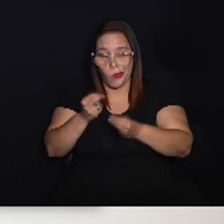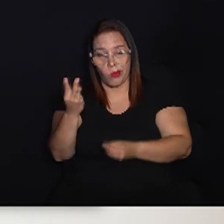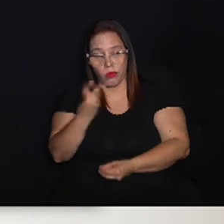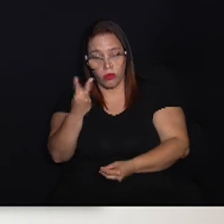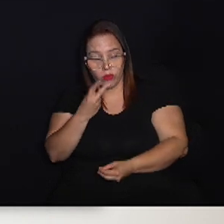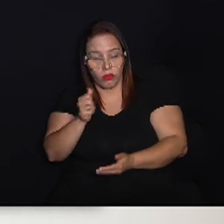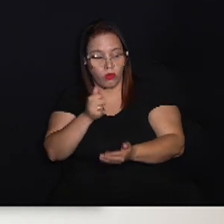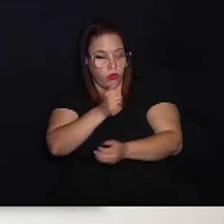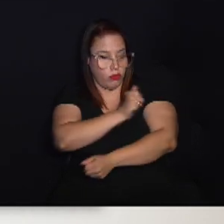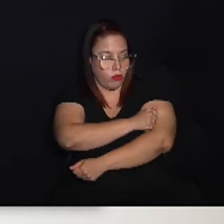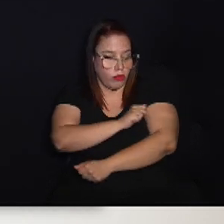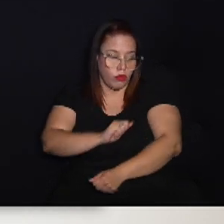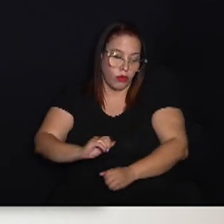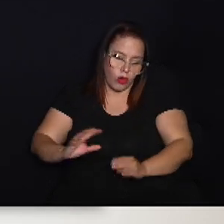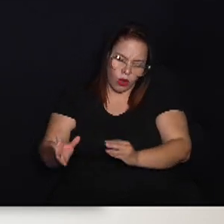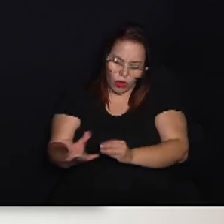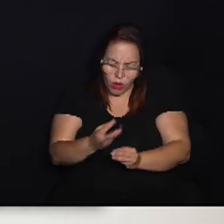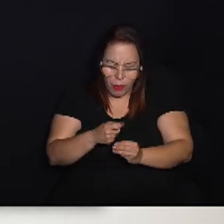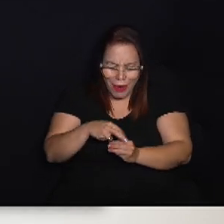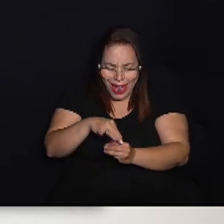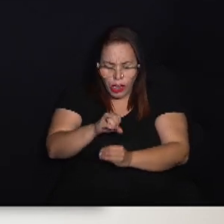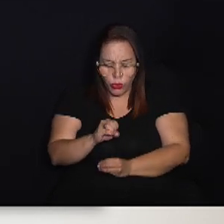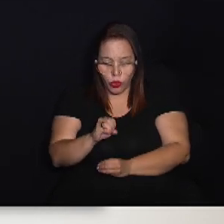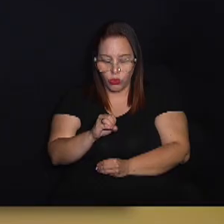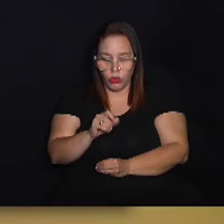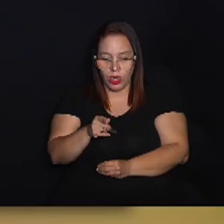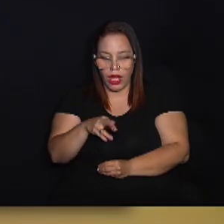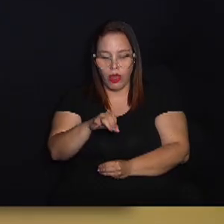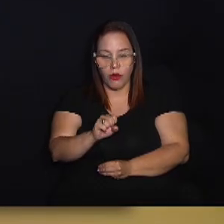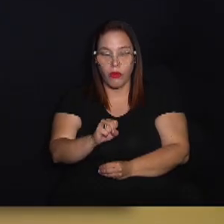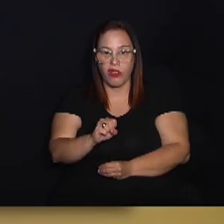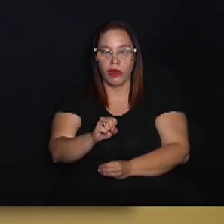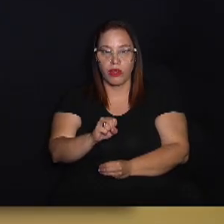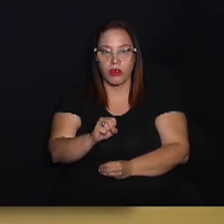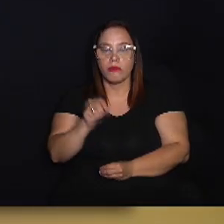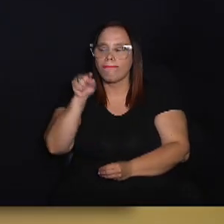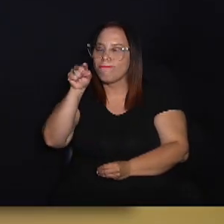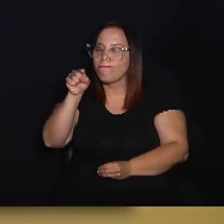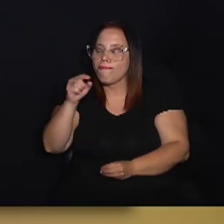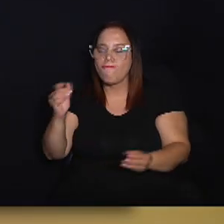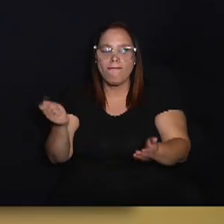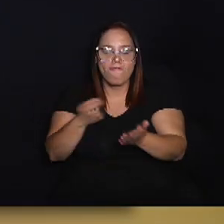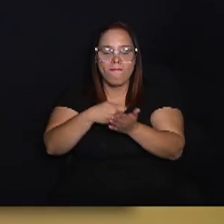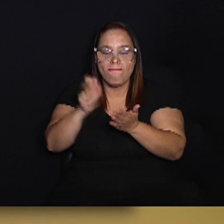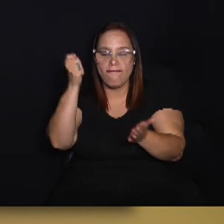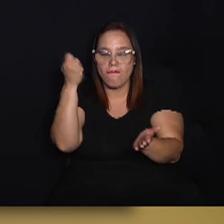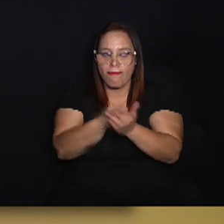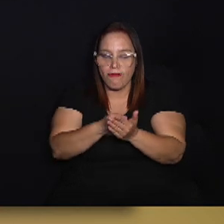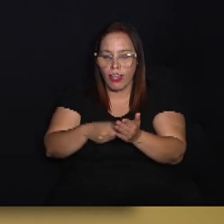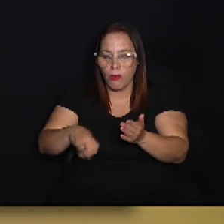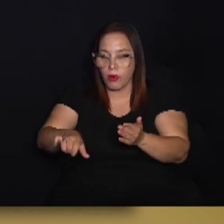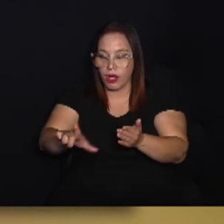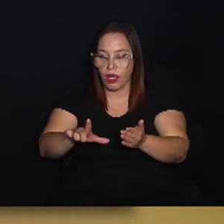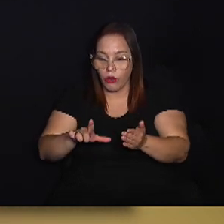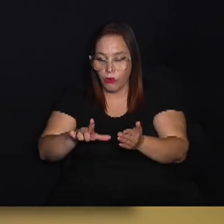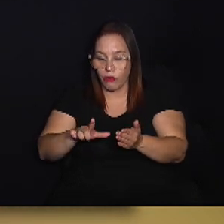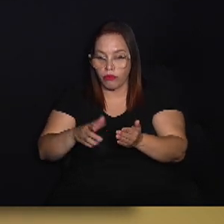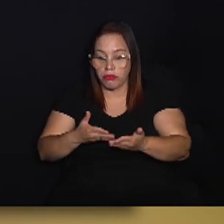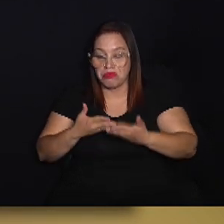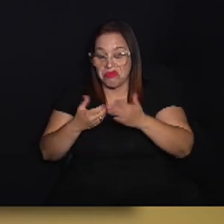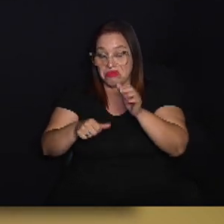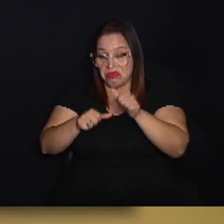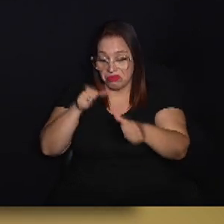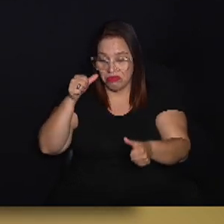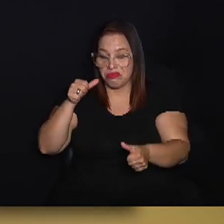e artista plástico Mário Graven Borges, foi ele quem publicou Gabriel Garcia Marques pela